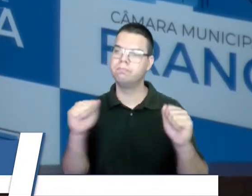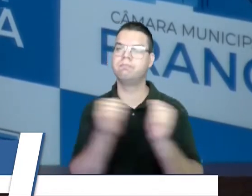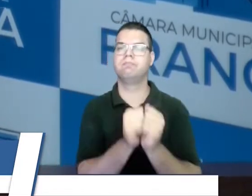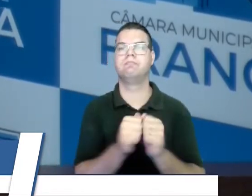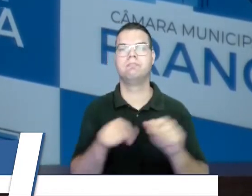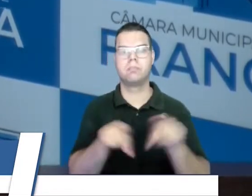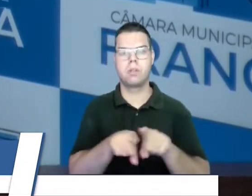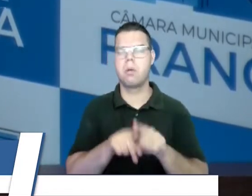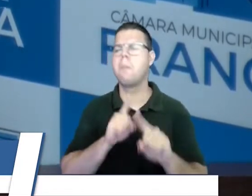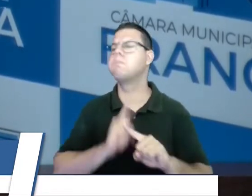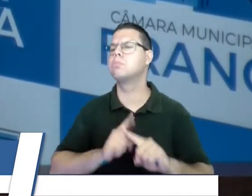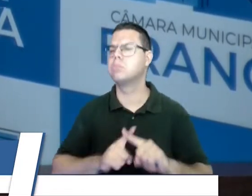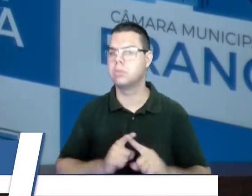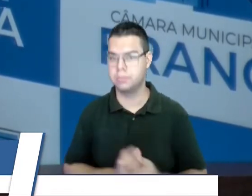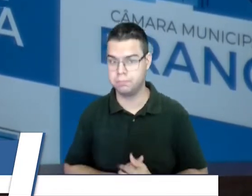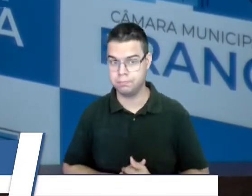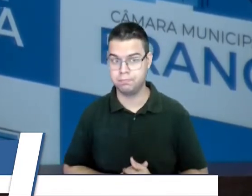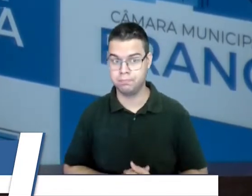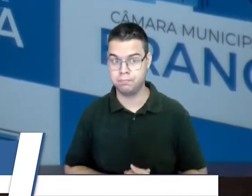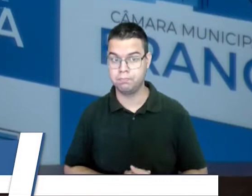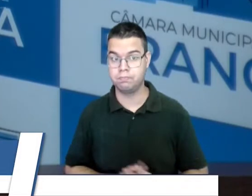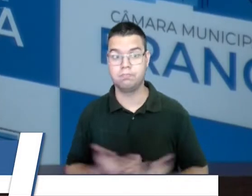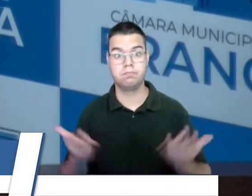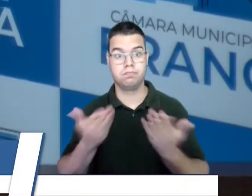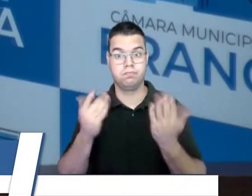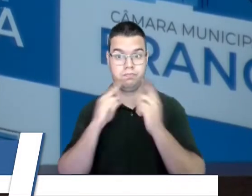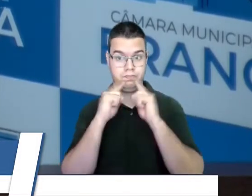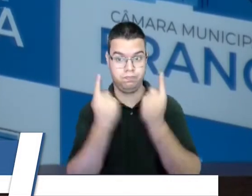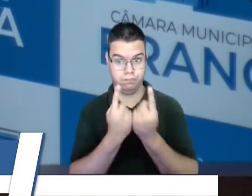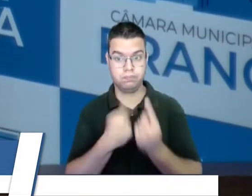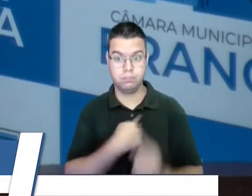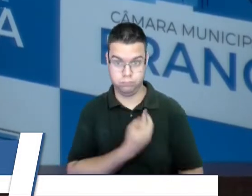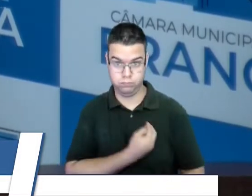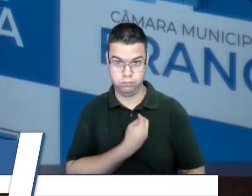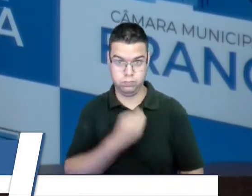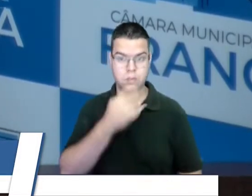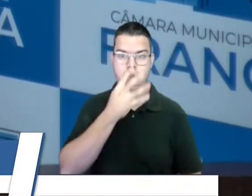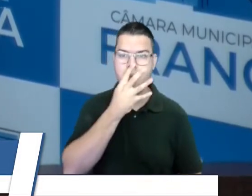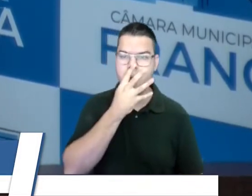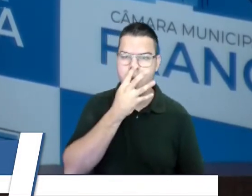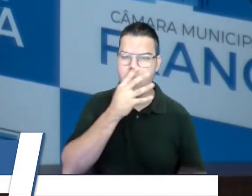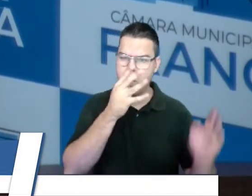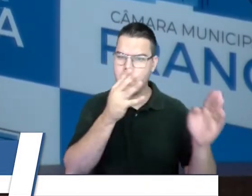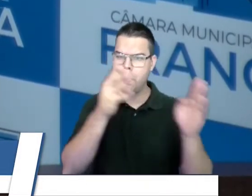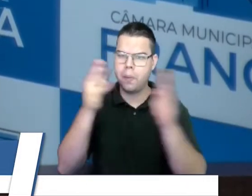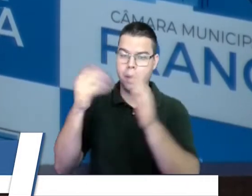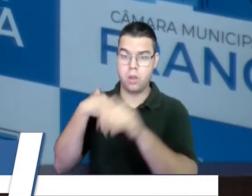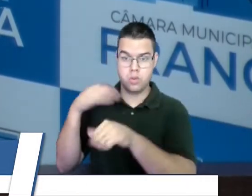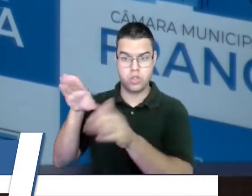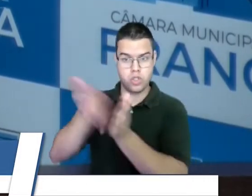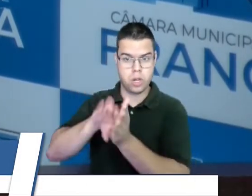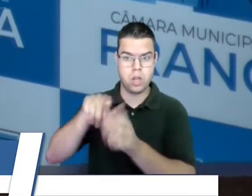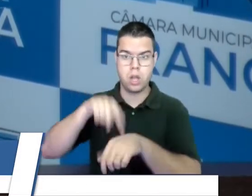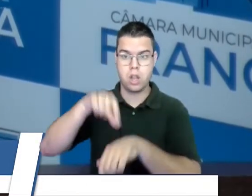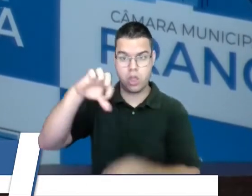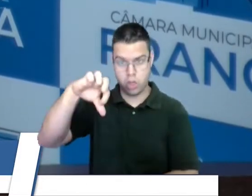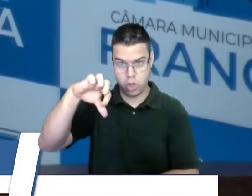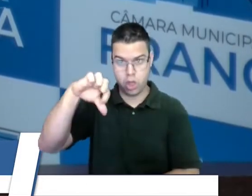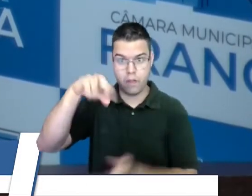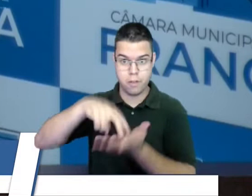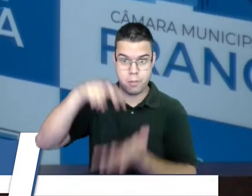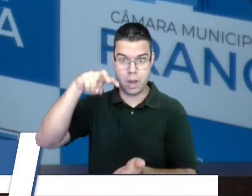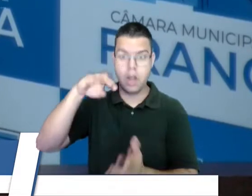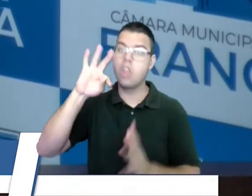dizer por quê. Só agora, durante essa reunião em que eu estive presente, estou aqui desde as 9 horas da manhã, todas as pautas que